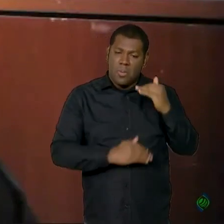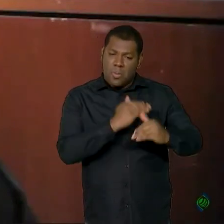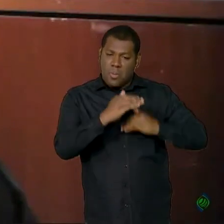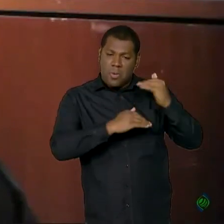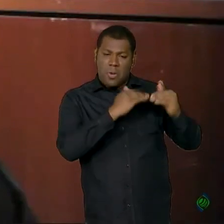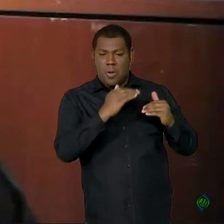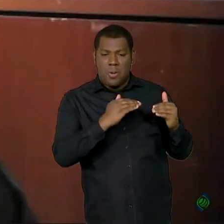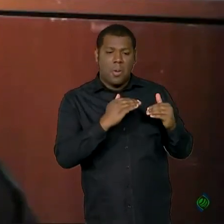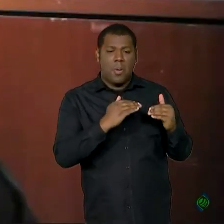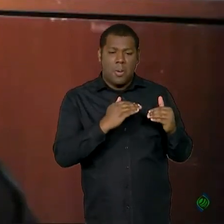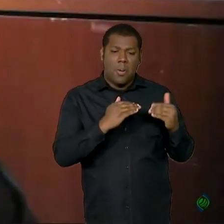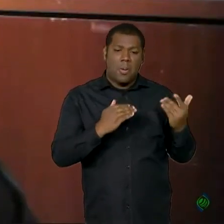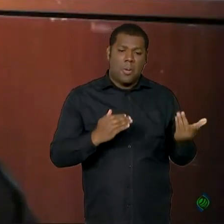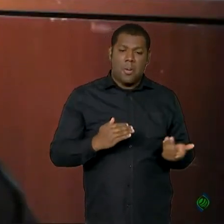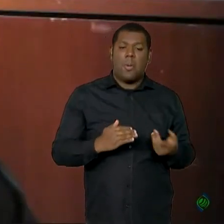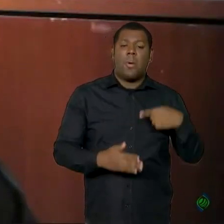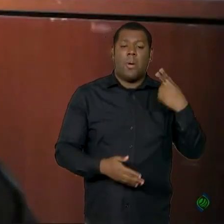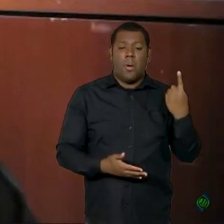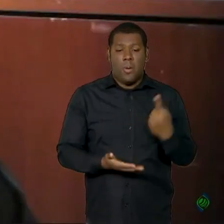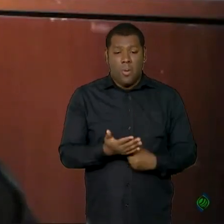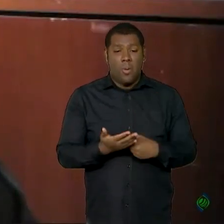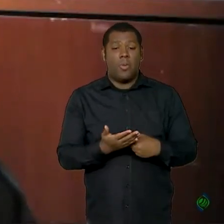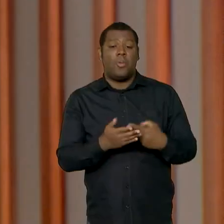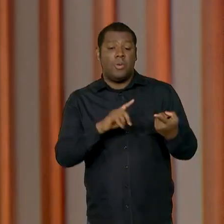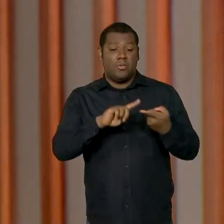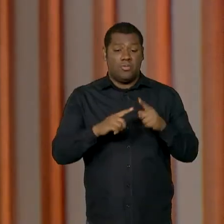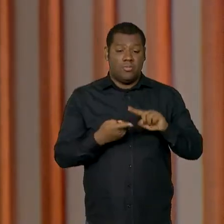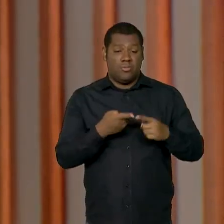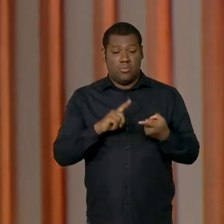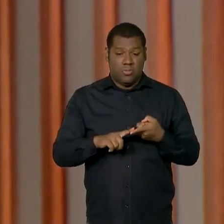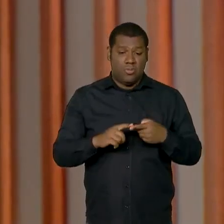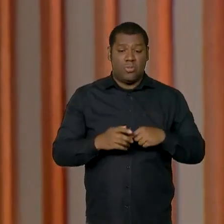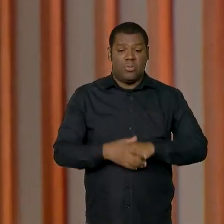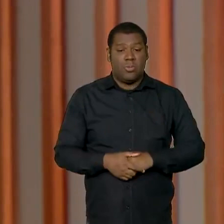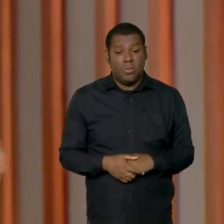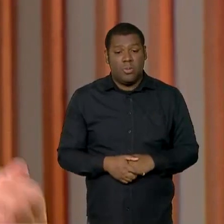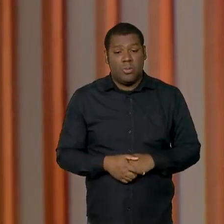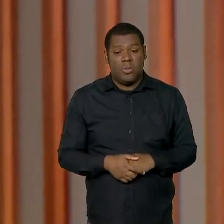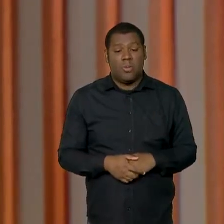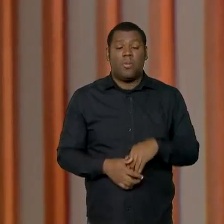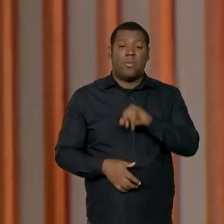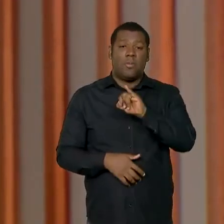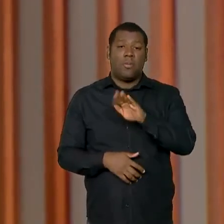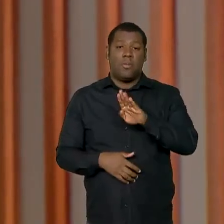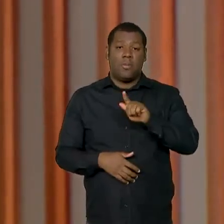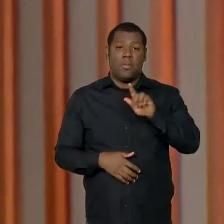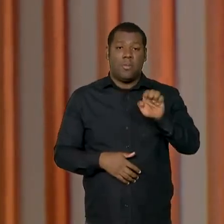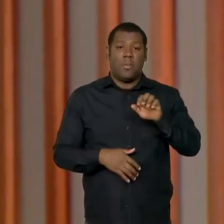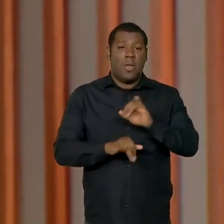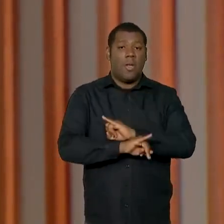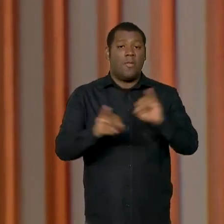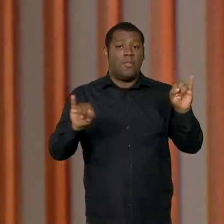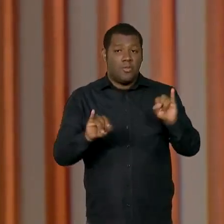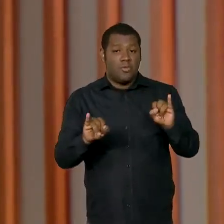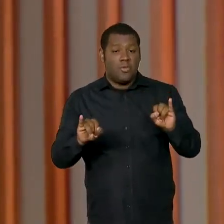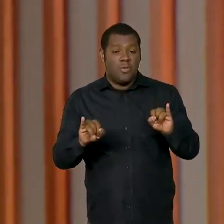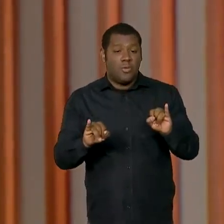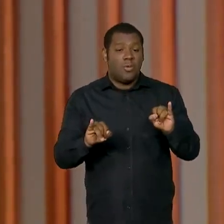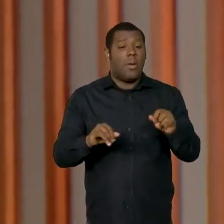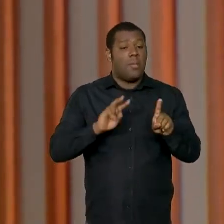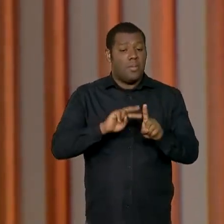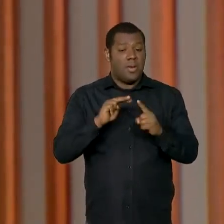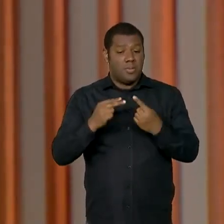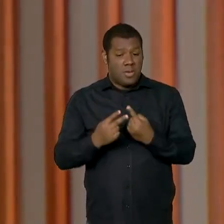ao abastecimento interno, compromisso das exportações. E, de acordo com o IBGE, a produção de grãos deve